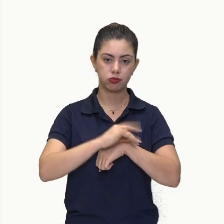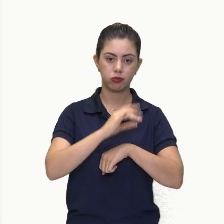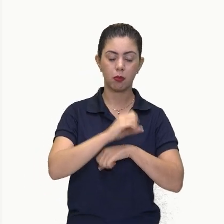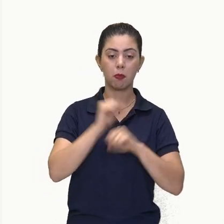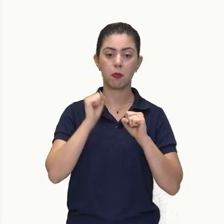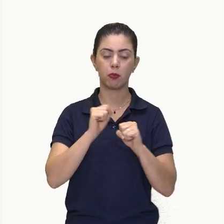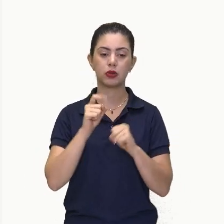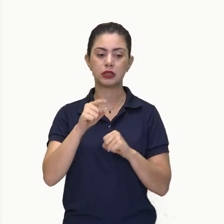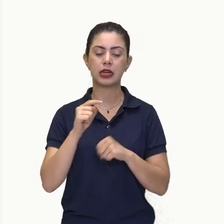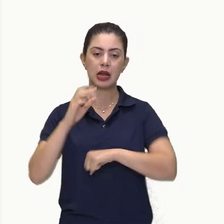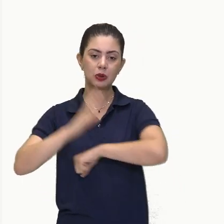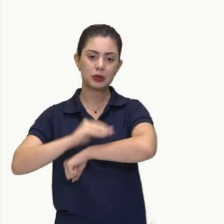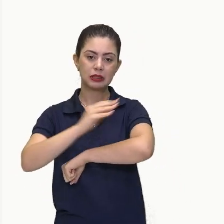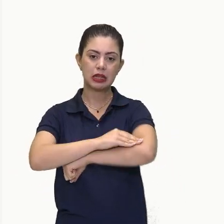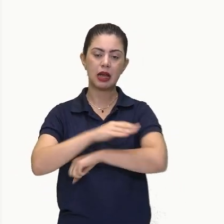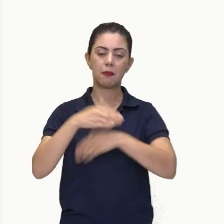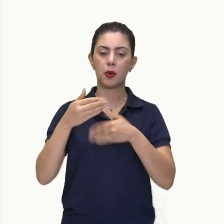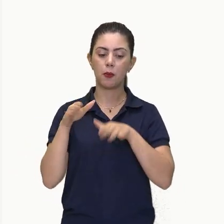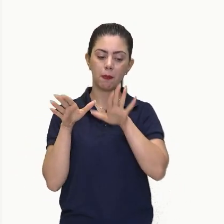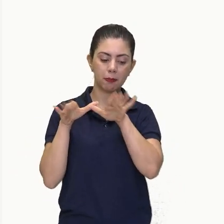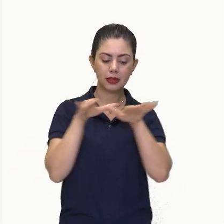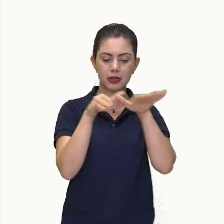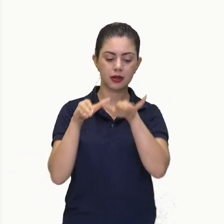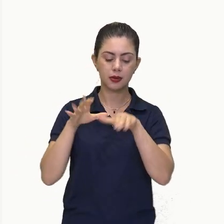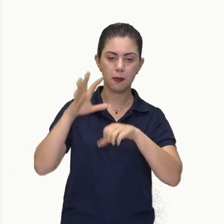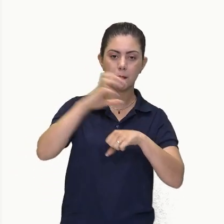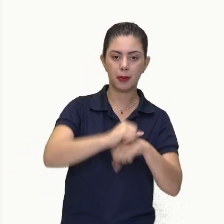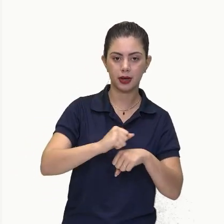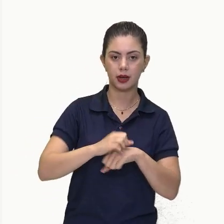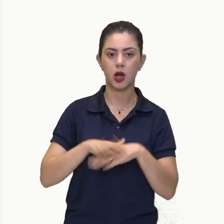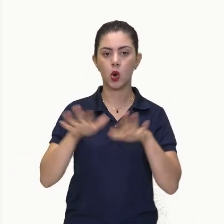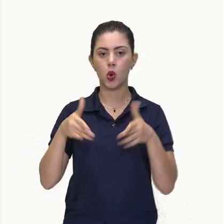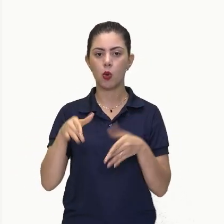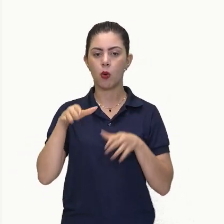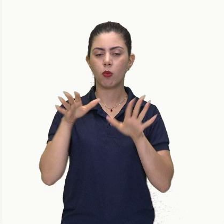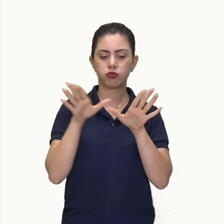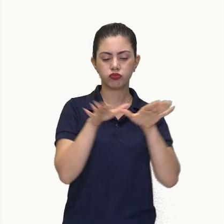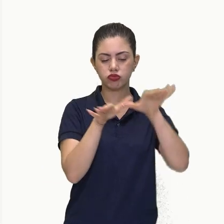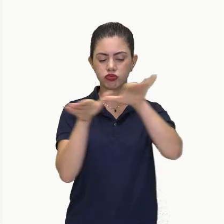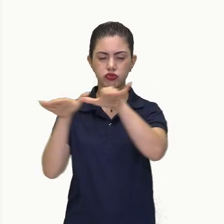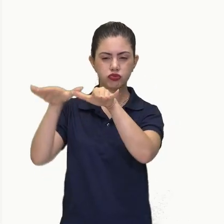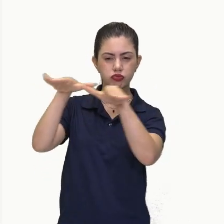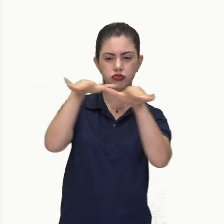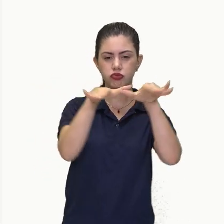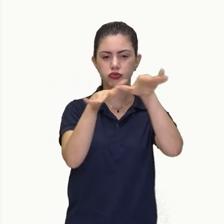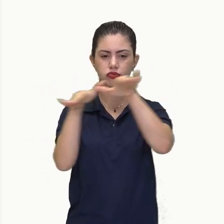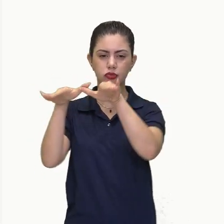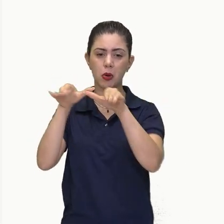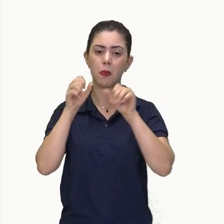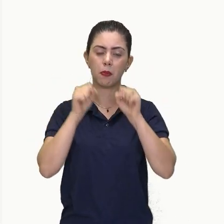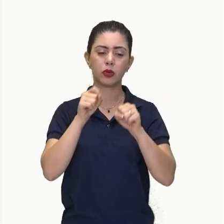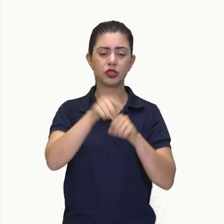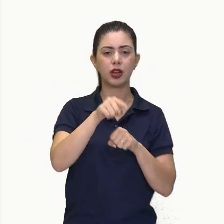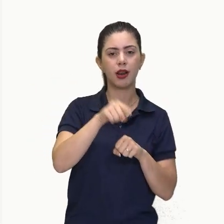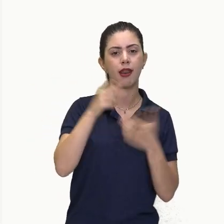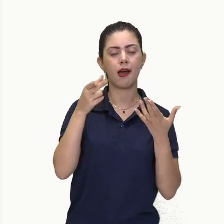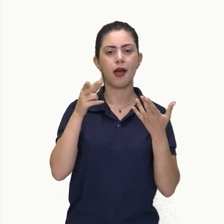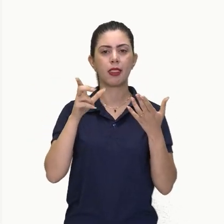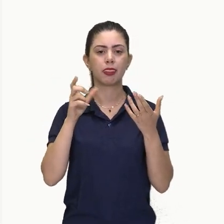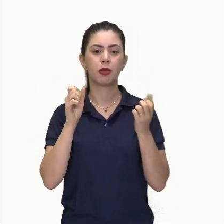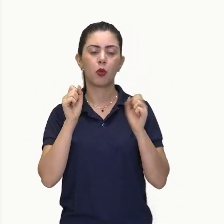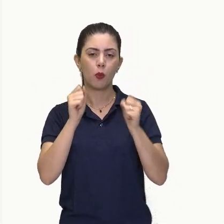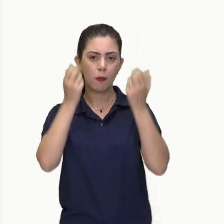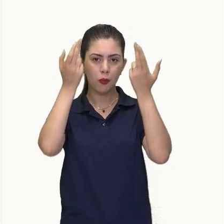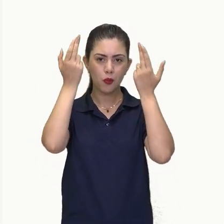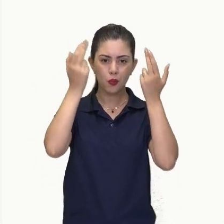pelo sapo, pelo pássaro. Né? Esse gavião pode se alimentar desse coelho ou dessa cobra.